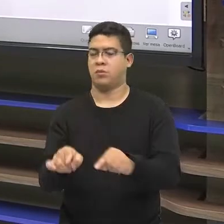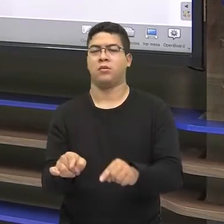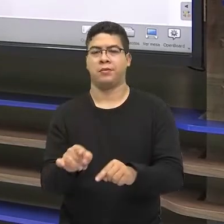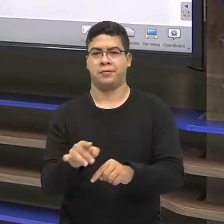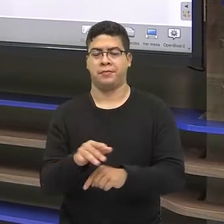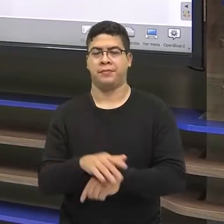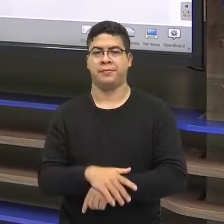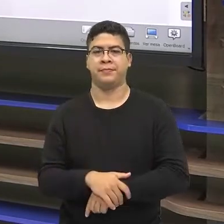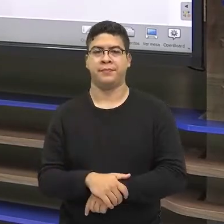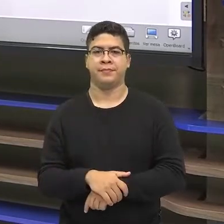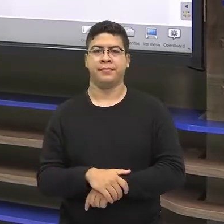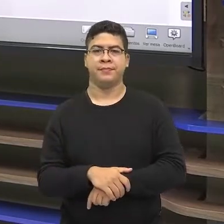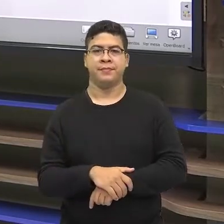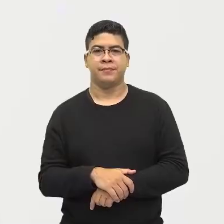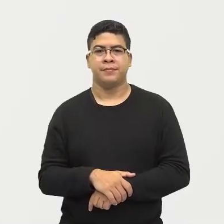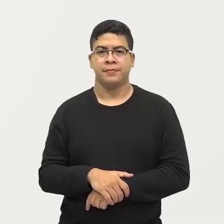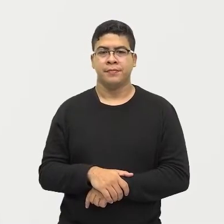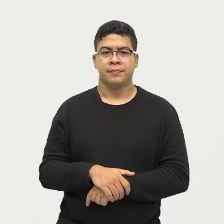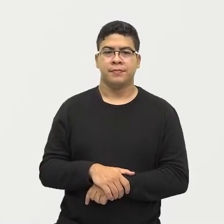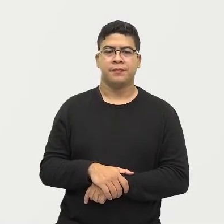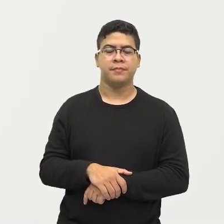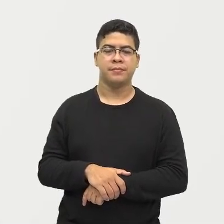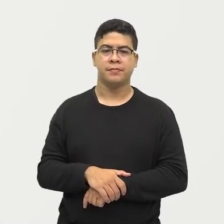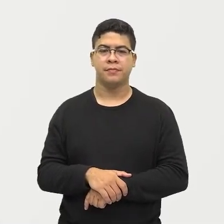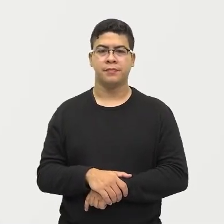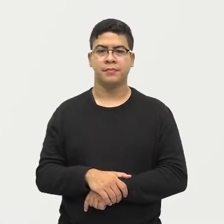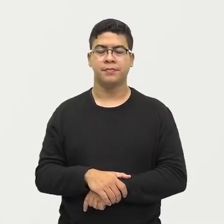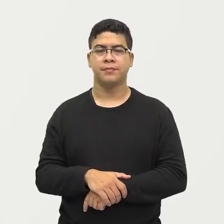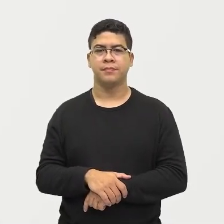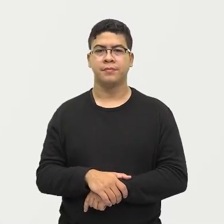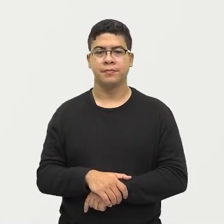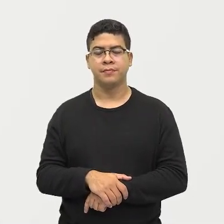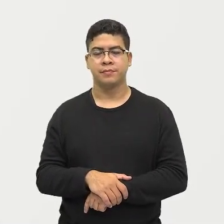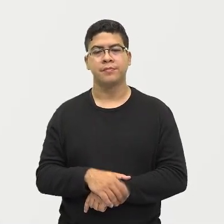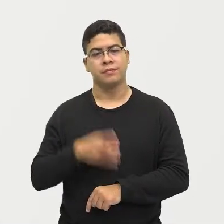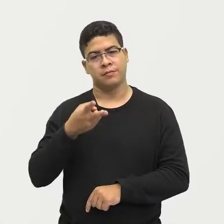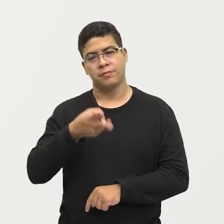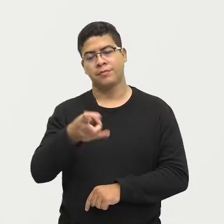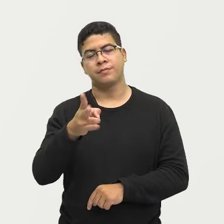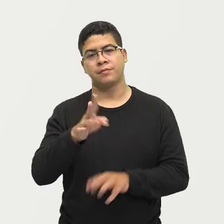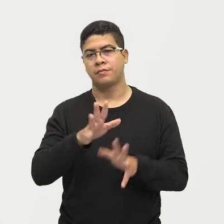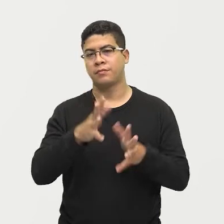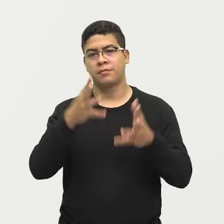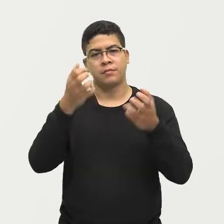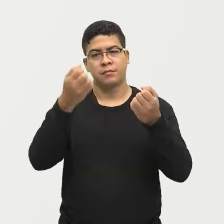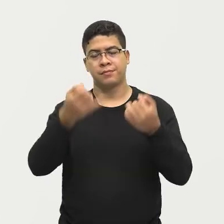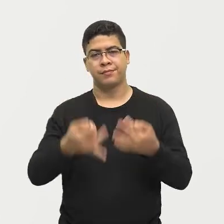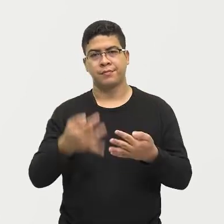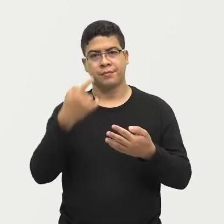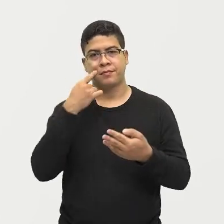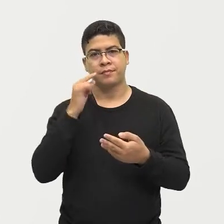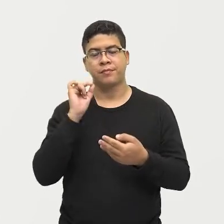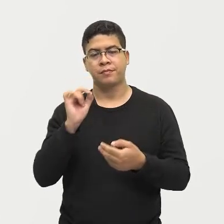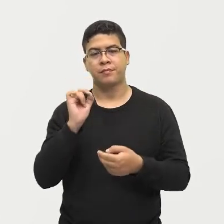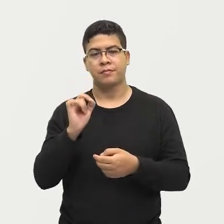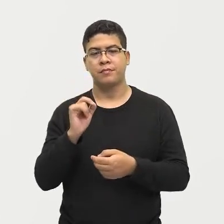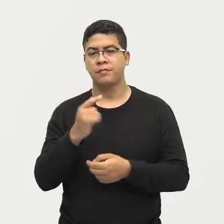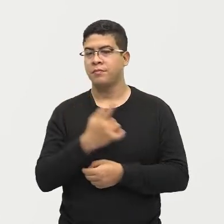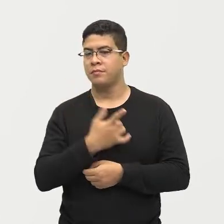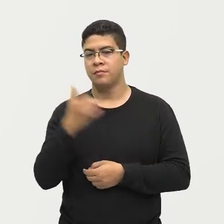também. Vamos prosseguindo, olha só. Continuando falando sobre Mário de Andrade. Mário de Andrade, outra característica dele, olha